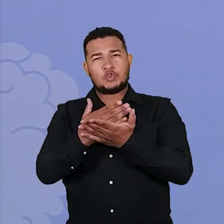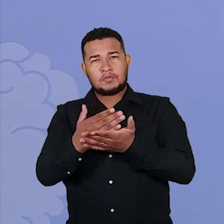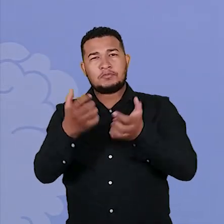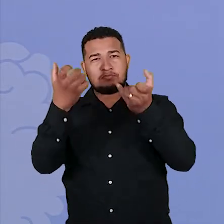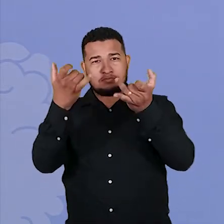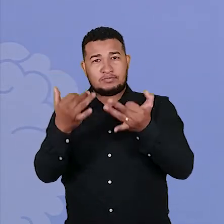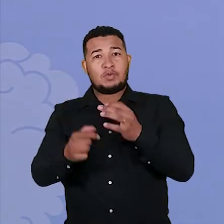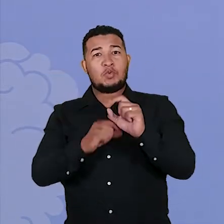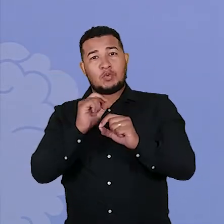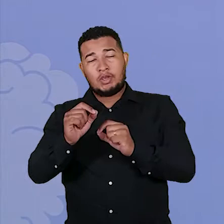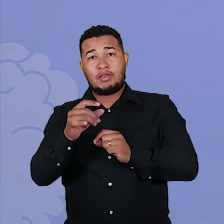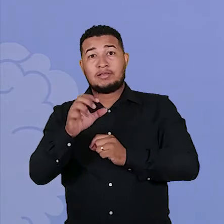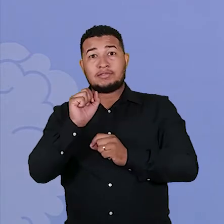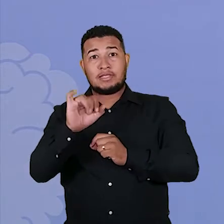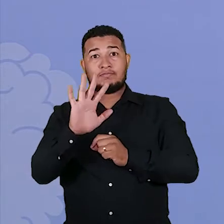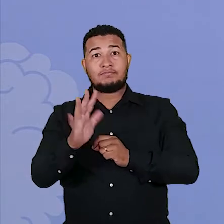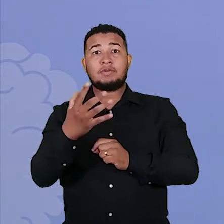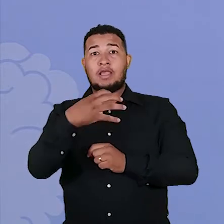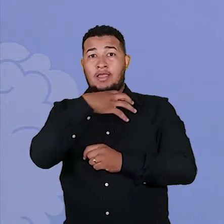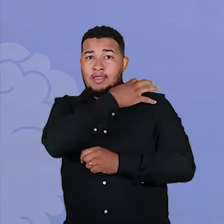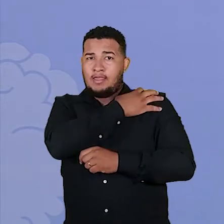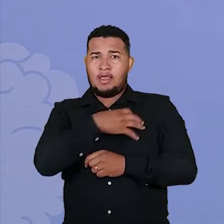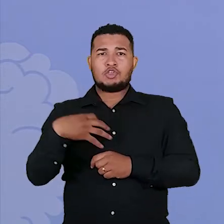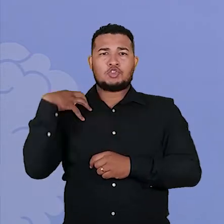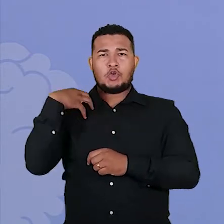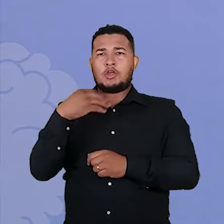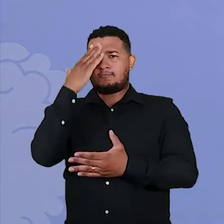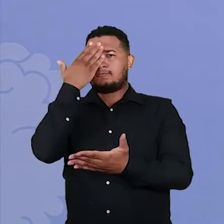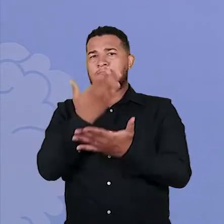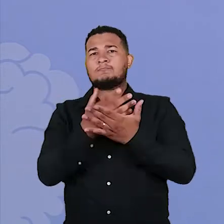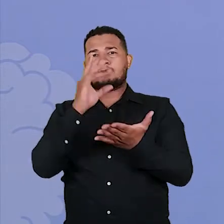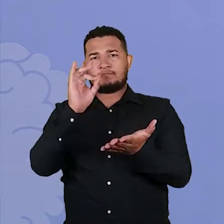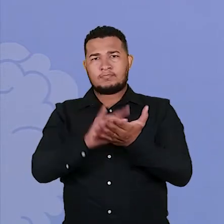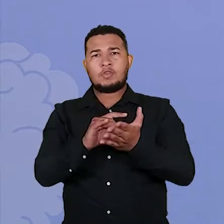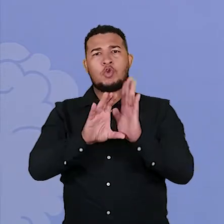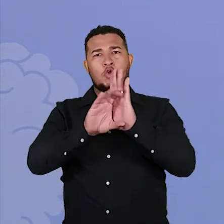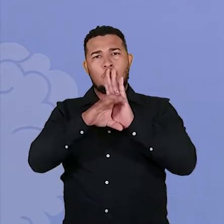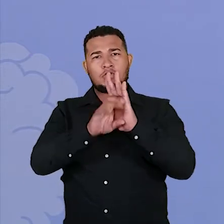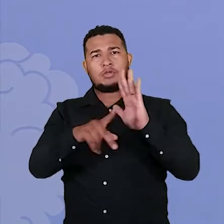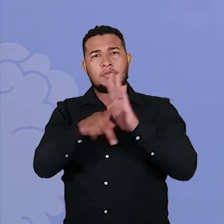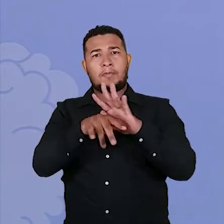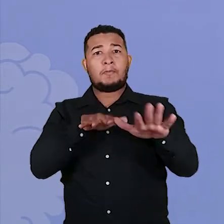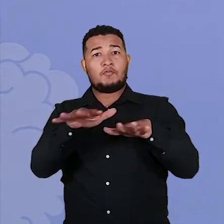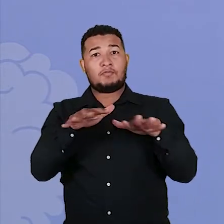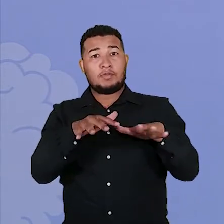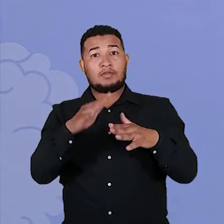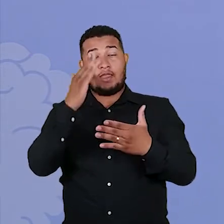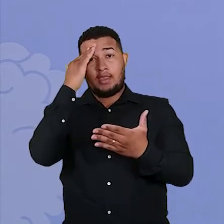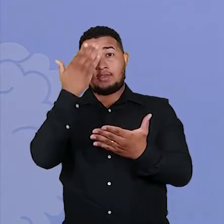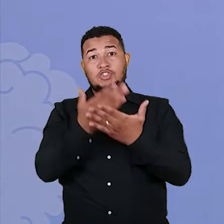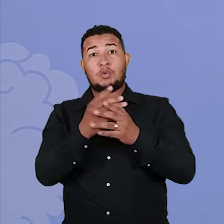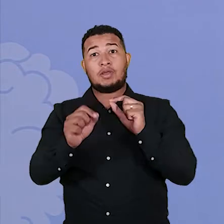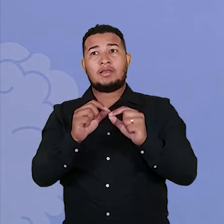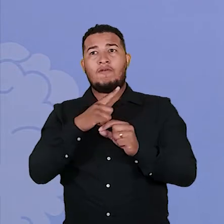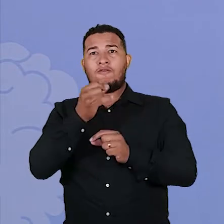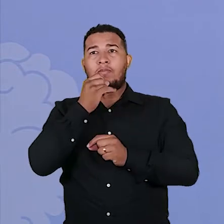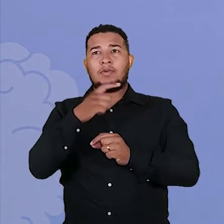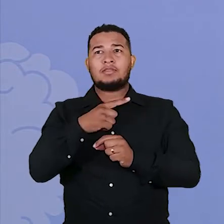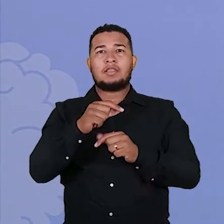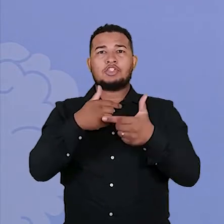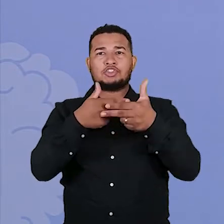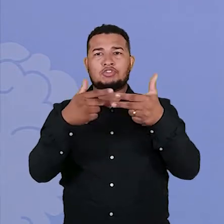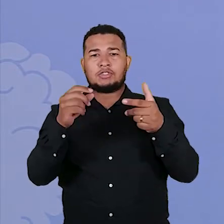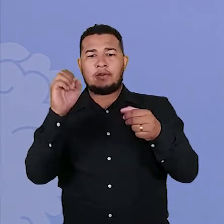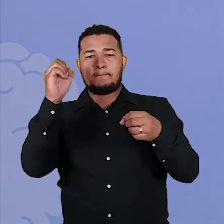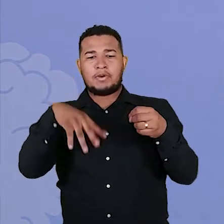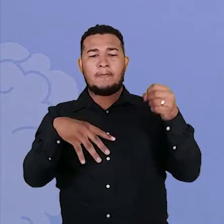aula que quando o Aristóteles acreditava, né, ele deu os conceitos de movimento, ele acreditava que quando tinha dois pesos